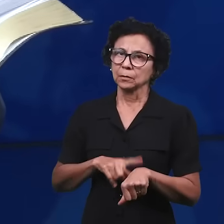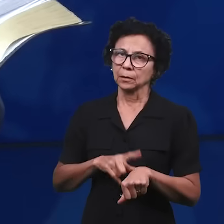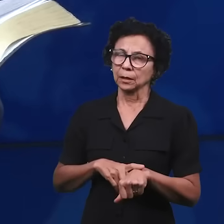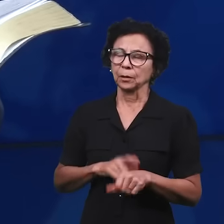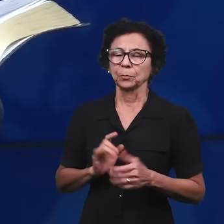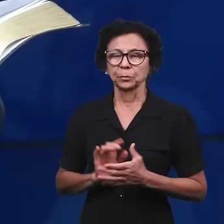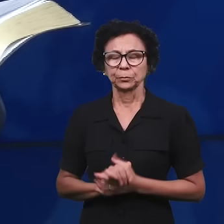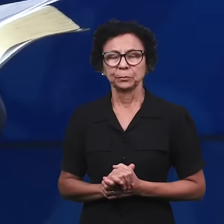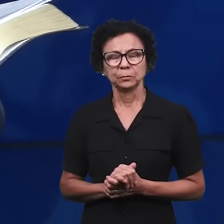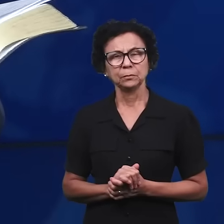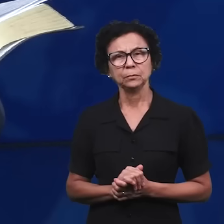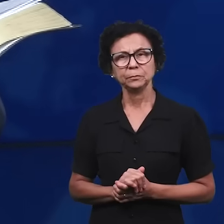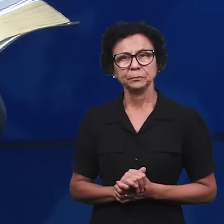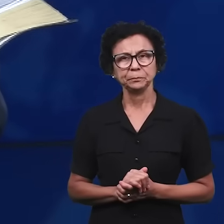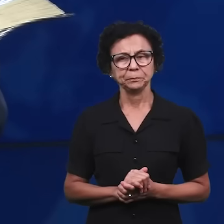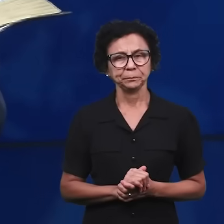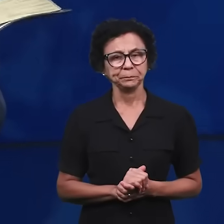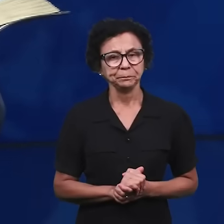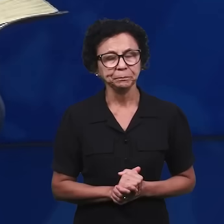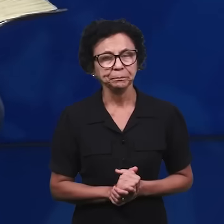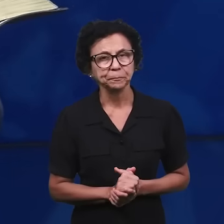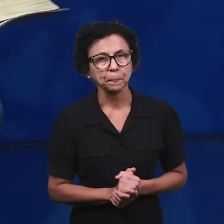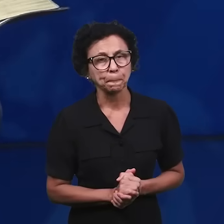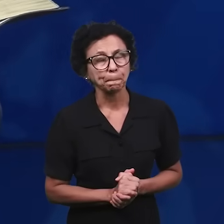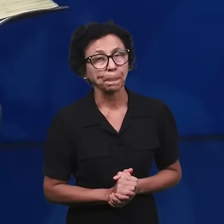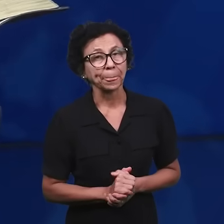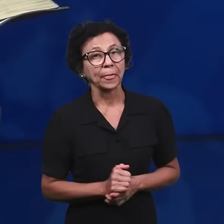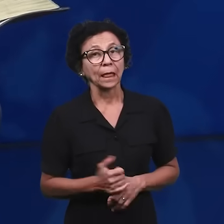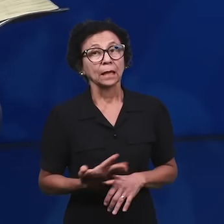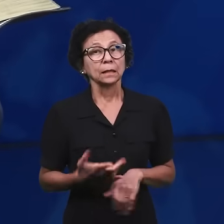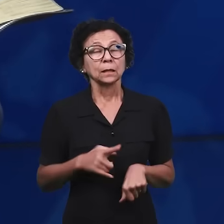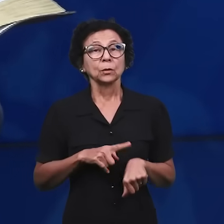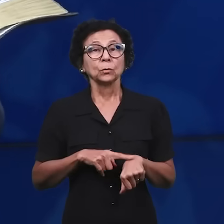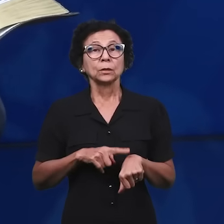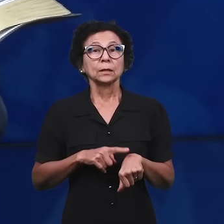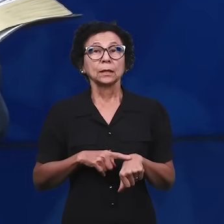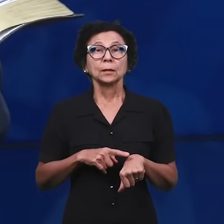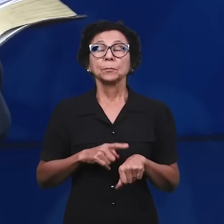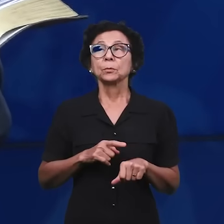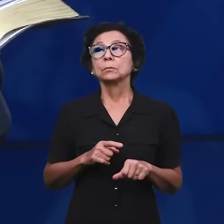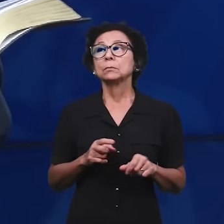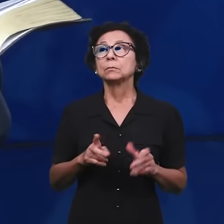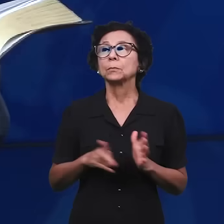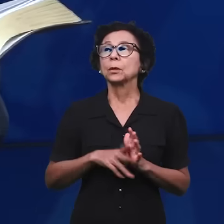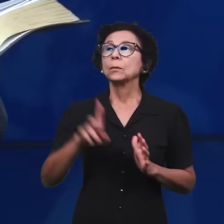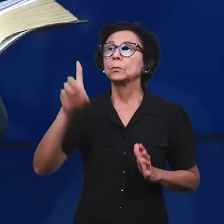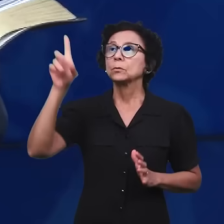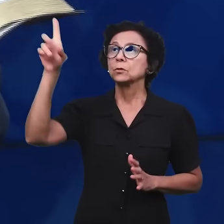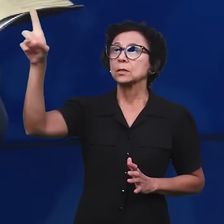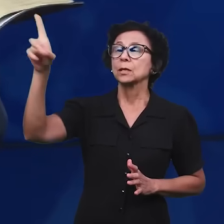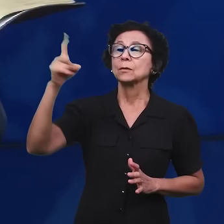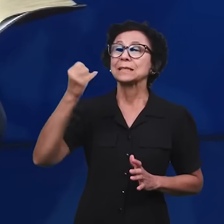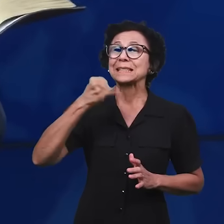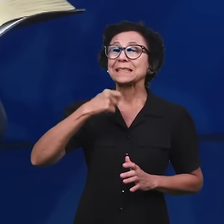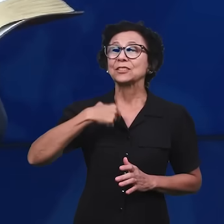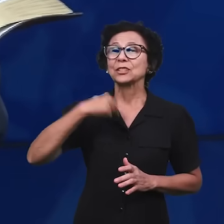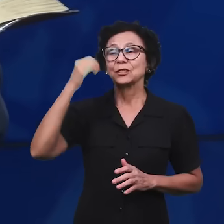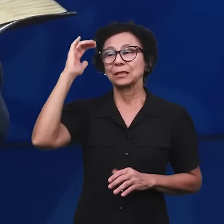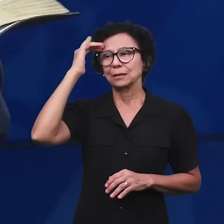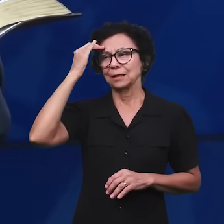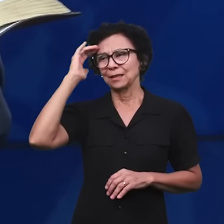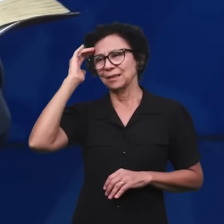interessante, sabe o que é o tempo? Se nós compreendermos o tempo de Deus na nossa vida, nós ficamos até mais